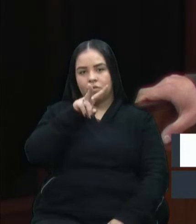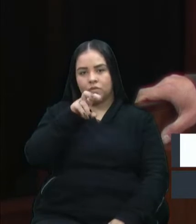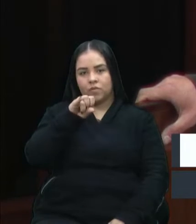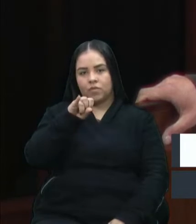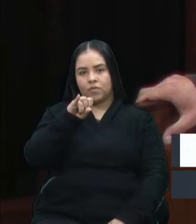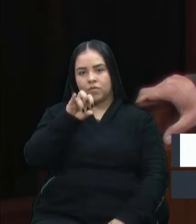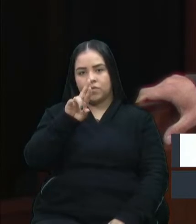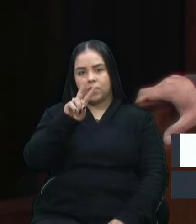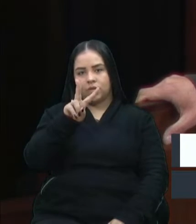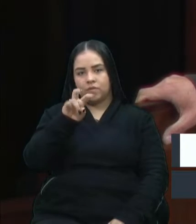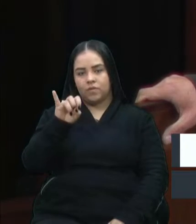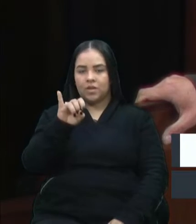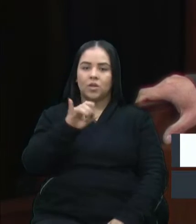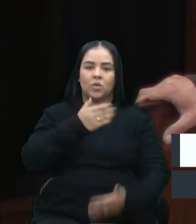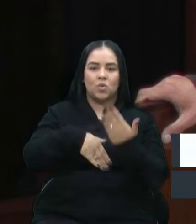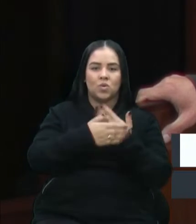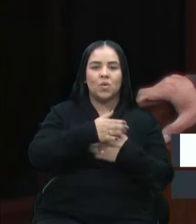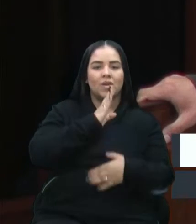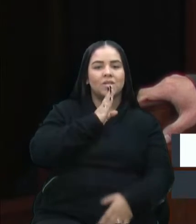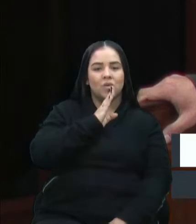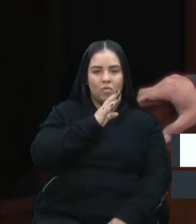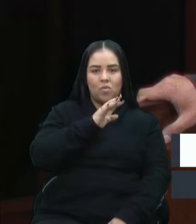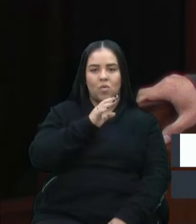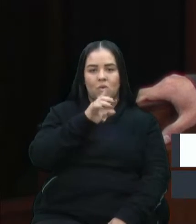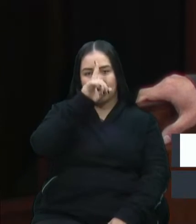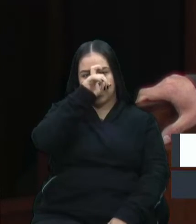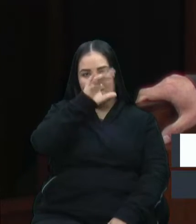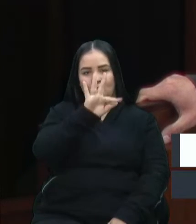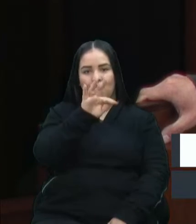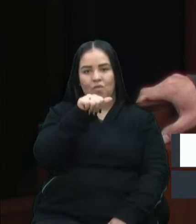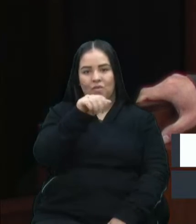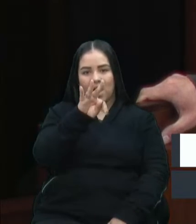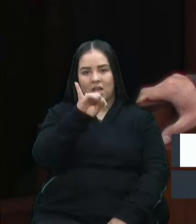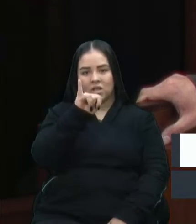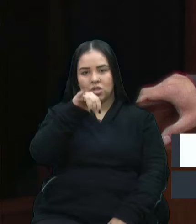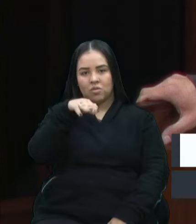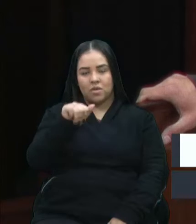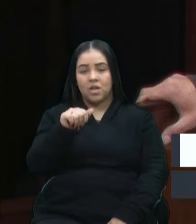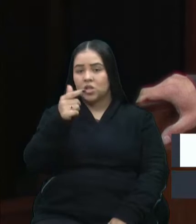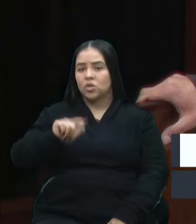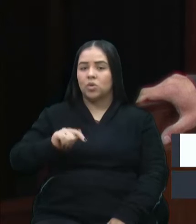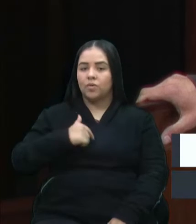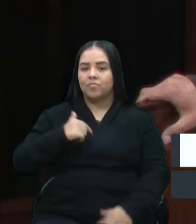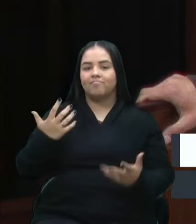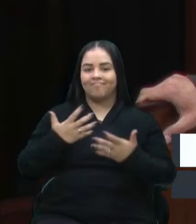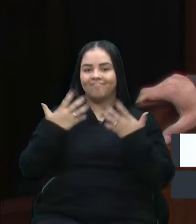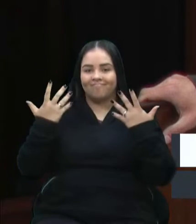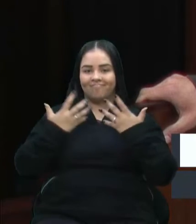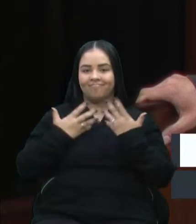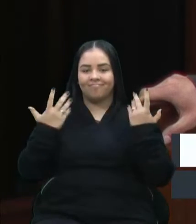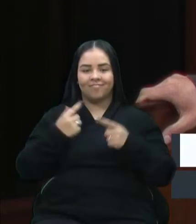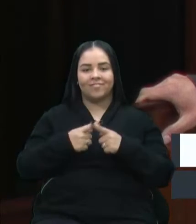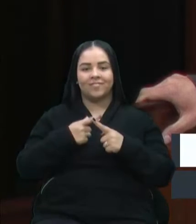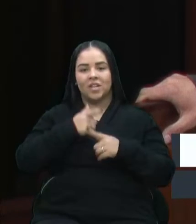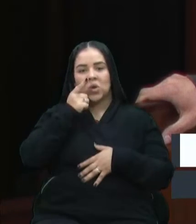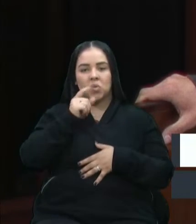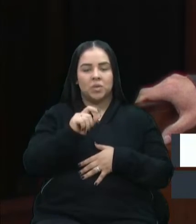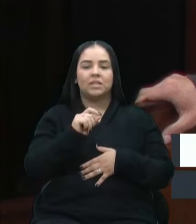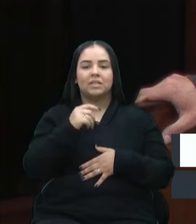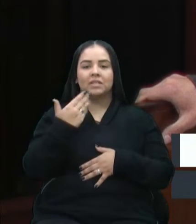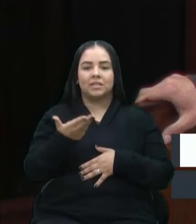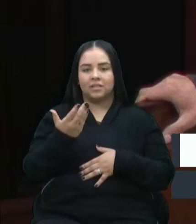Fátima. E, mais uma vez, fico alegre por esta conquista dessa